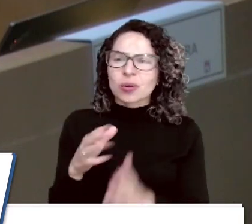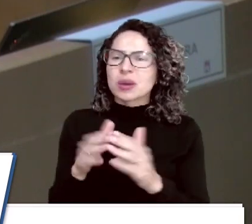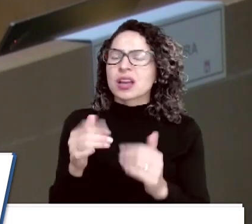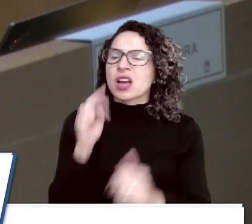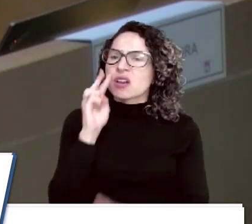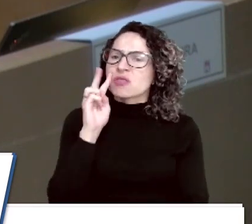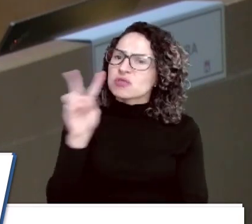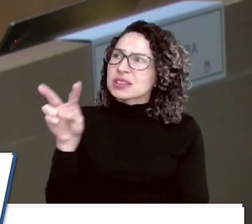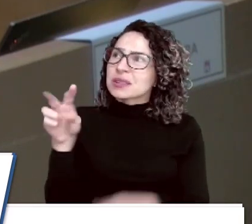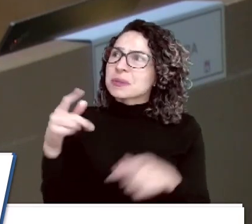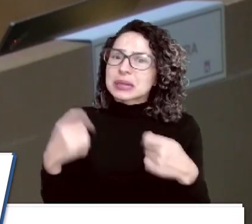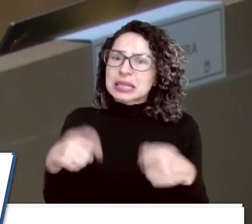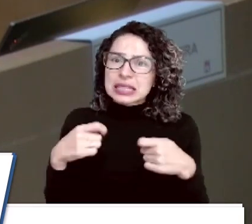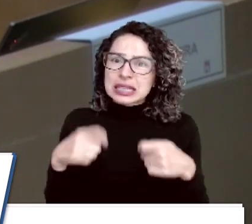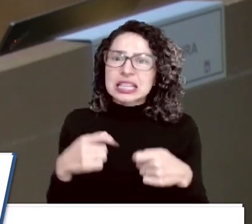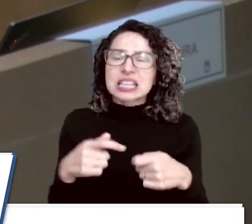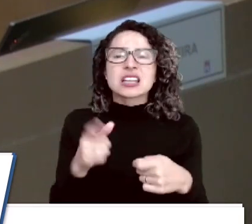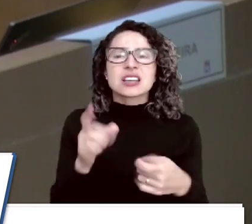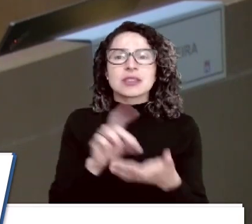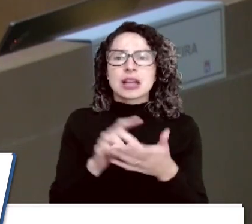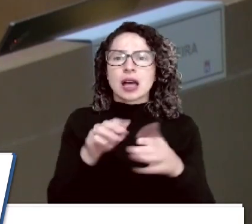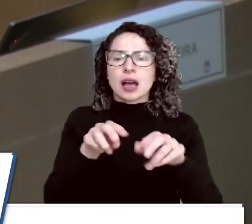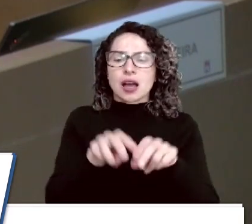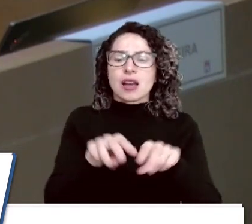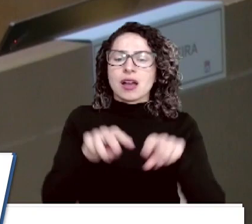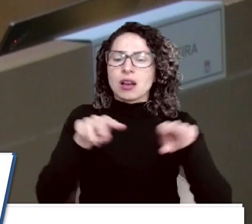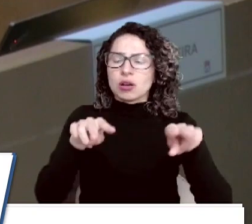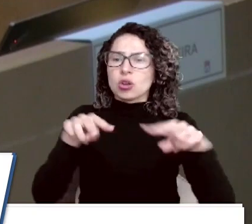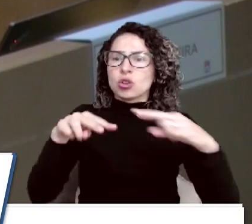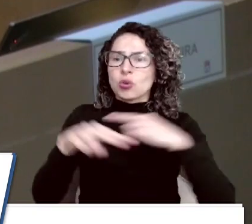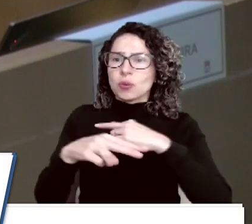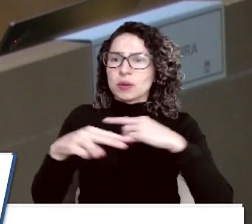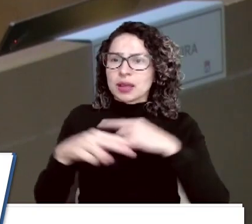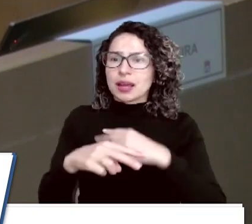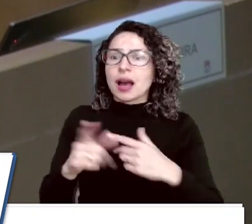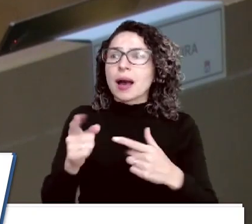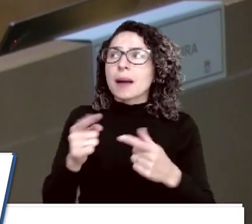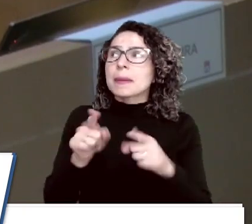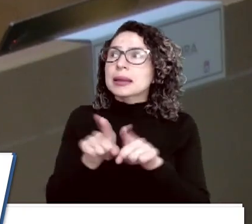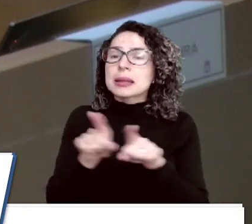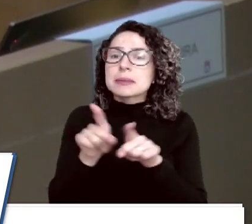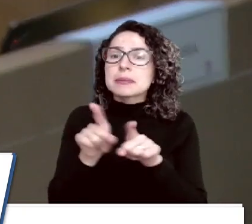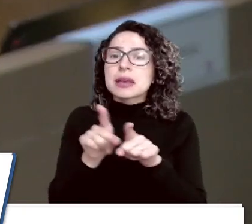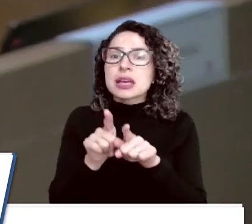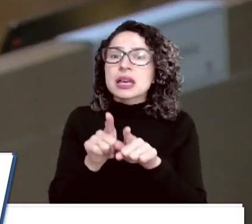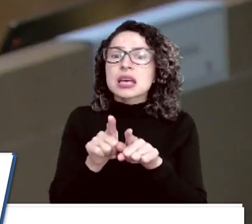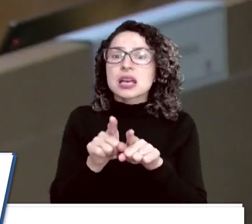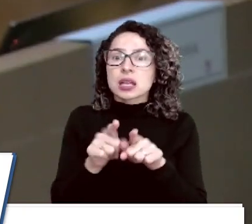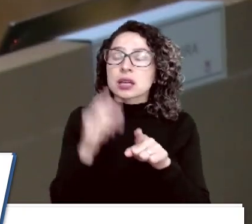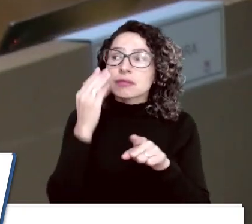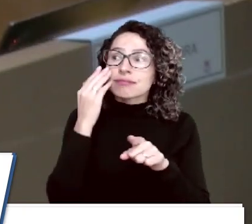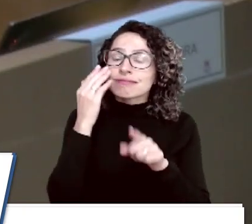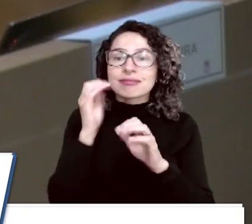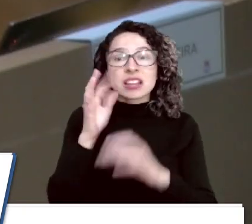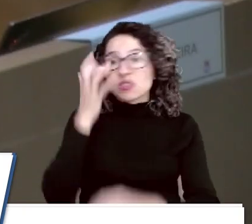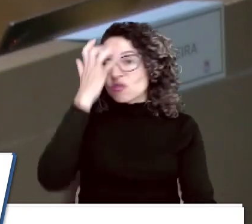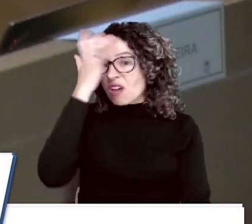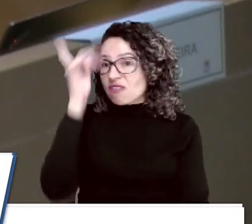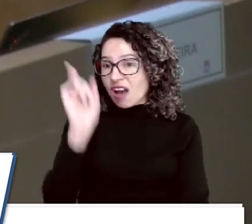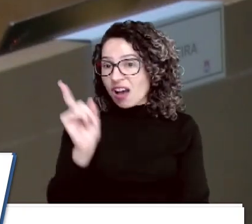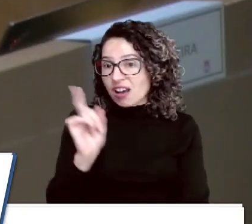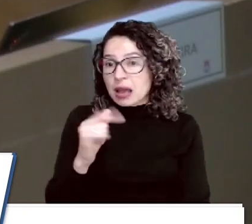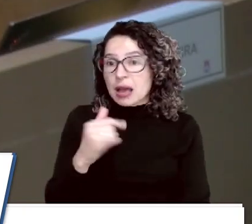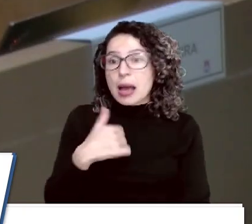a necessidade de realmente dessa duplicação, mas ao mesmo tempo. A gente precisa entender que não é fácil. Você fazer